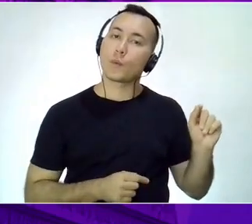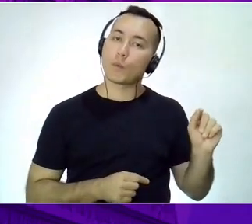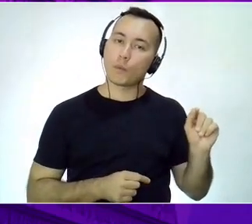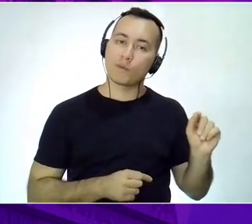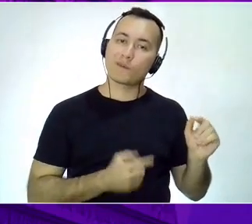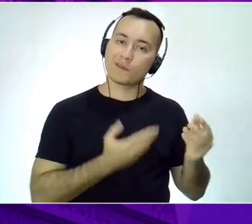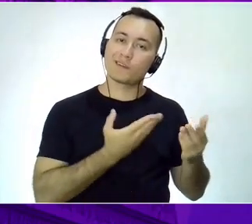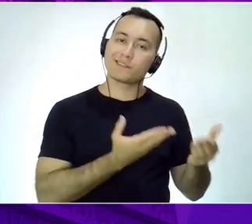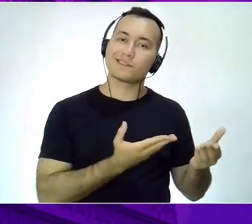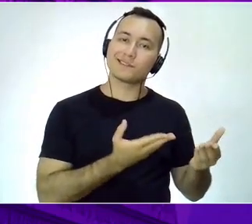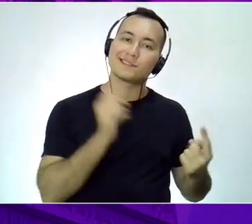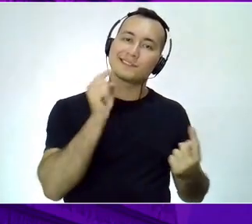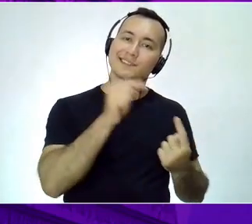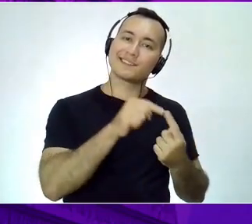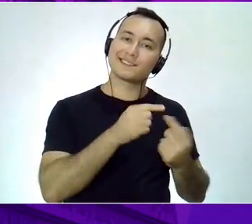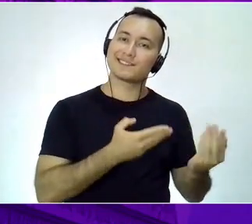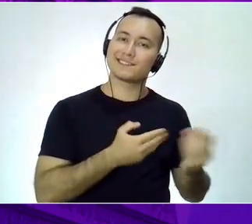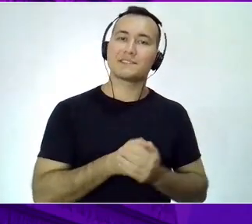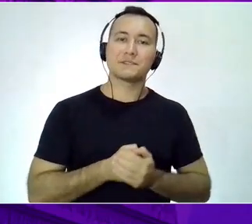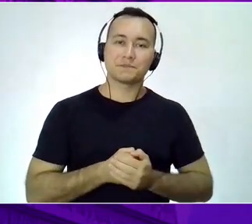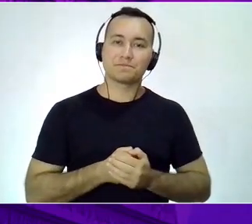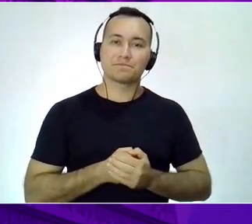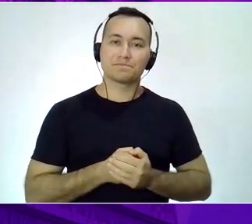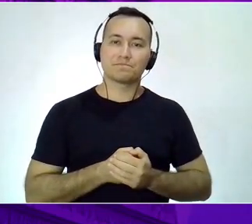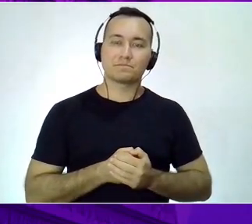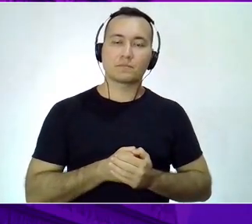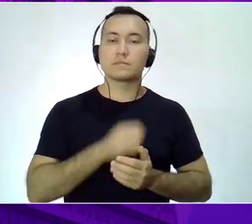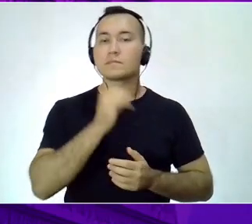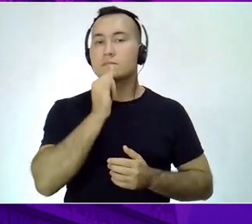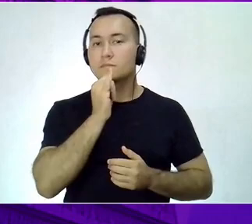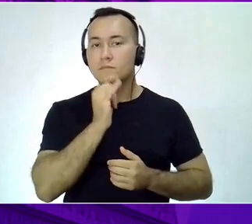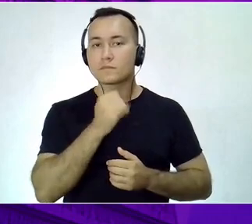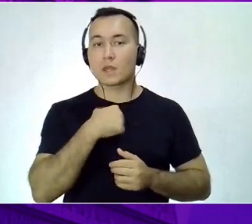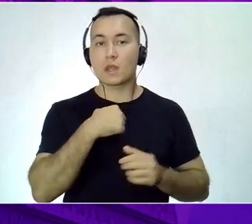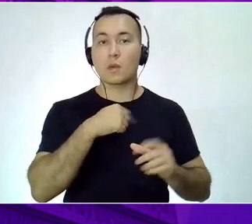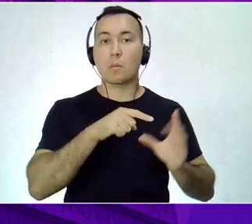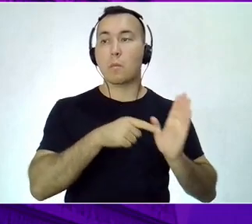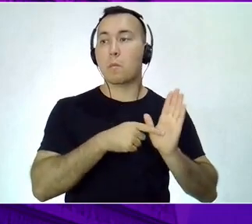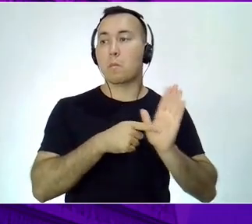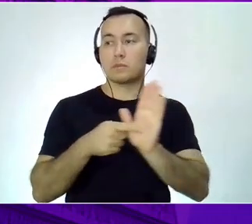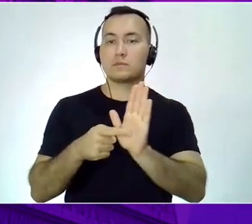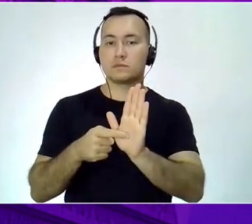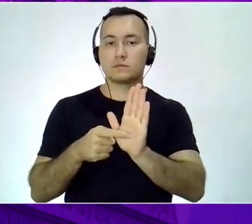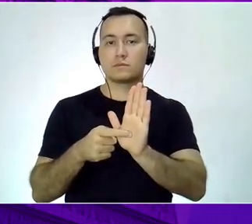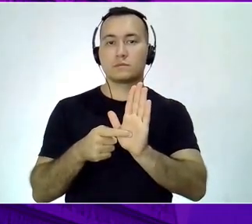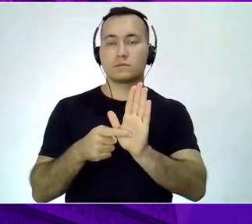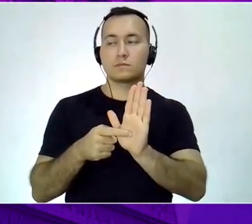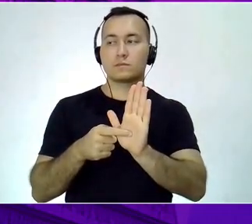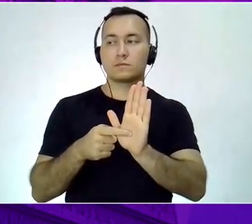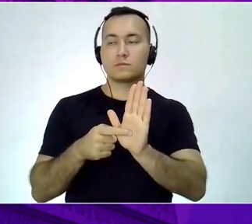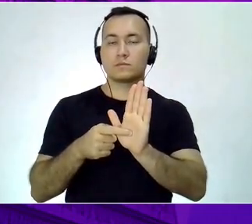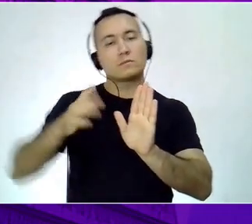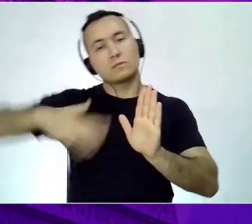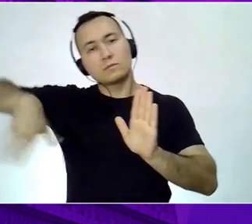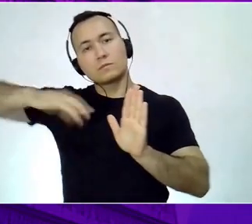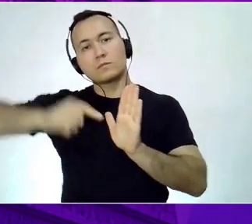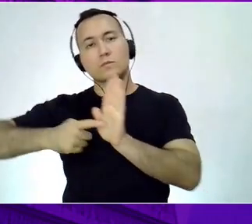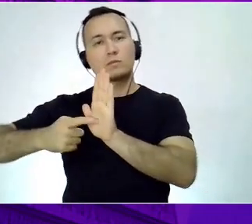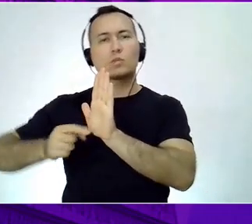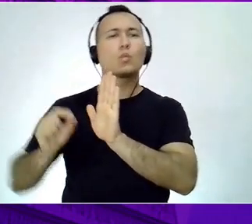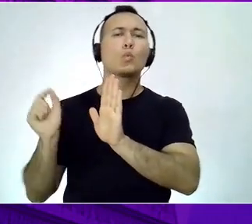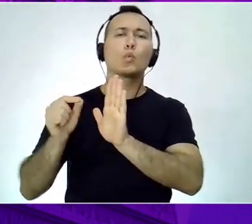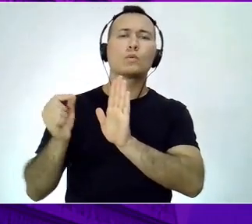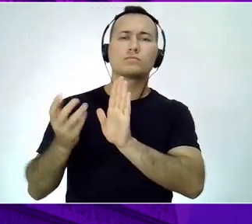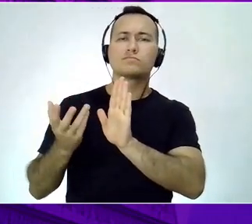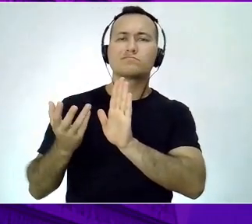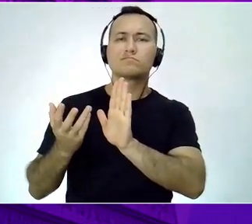dessas categorias, tá? Mas, basicamente, é entender. Se eu estou querendo mostrar para as pessoas como uma variável ela muda ao longo do